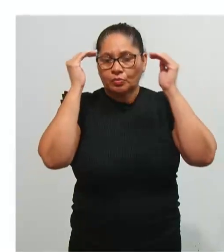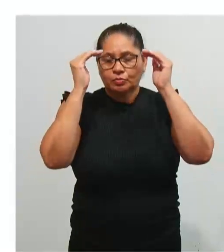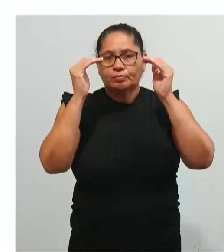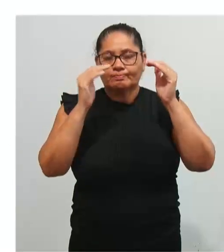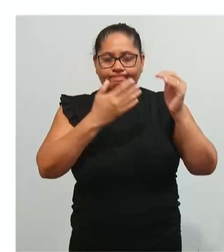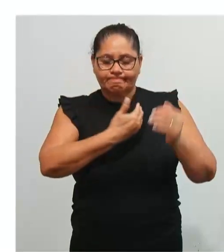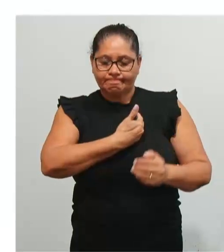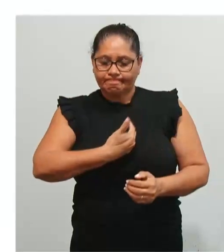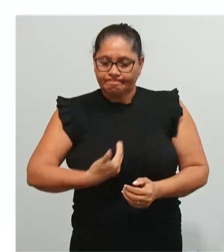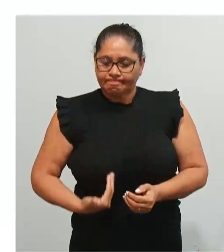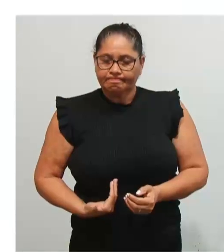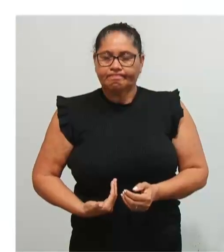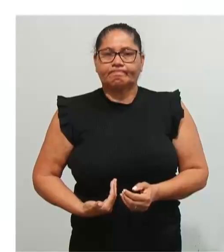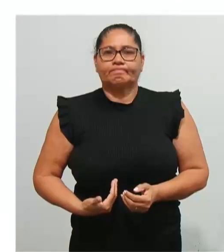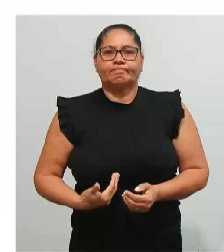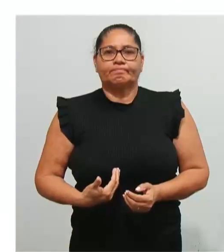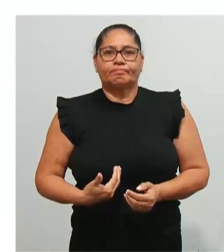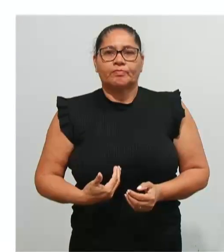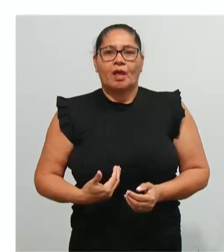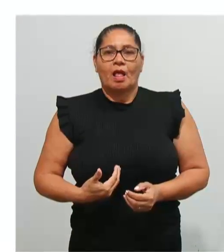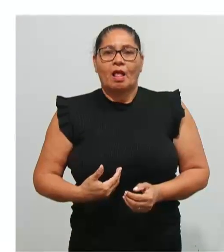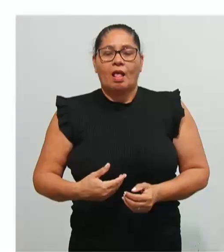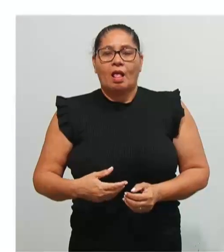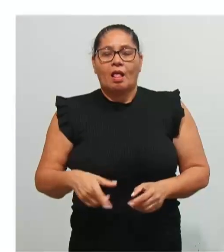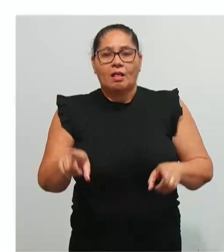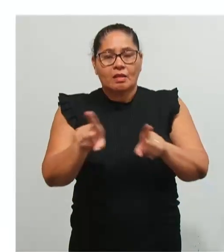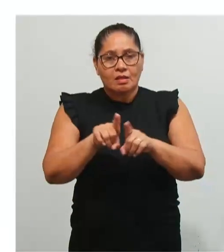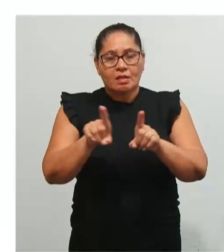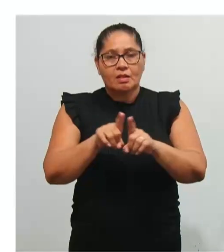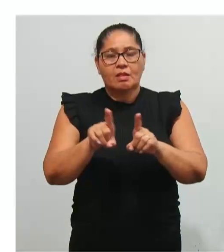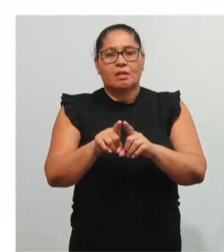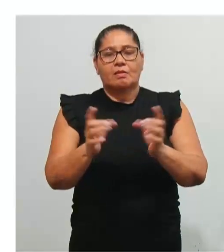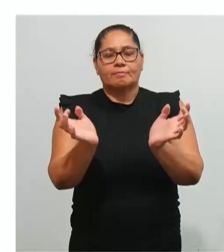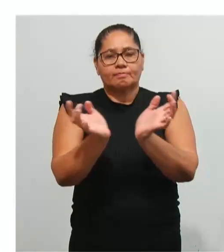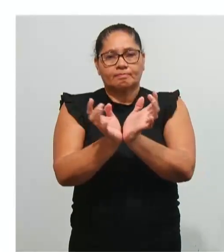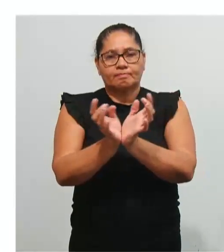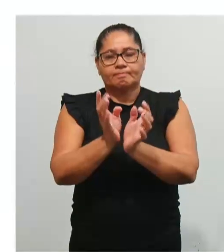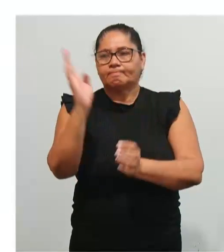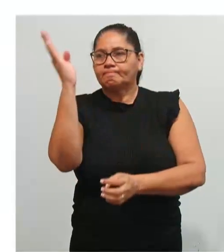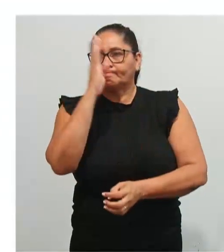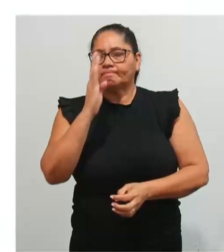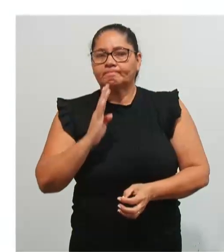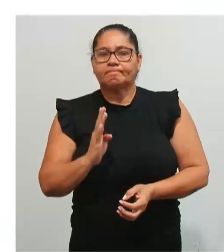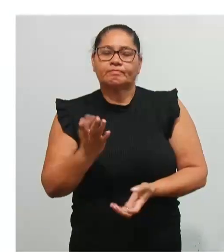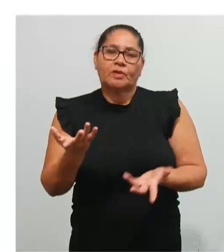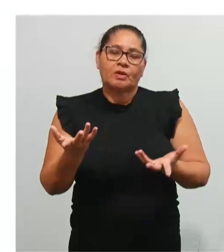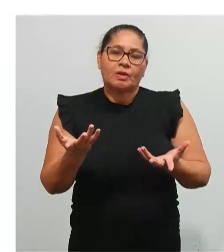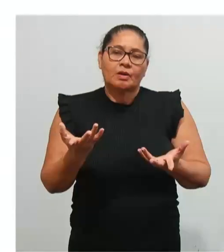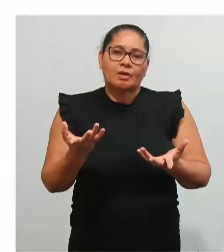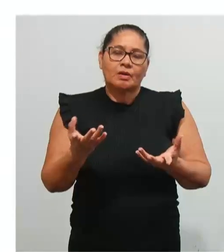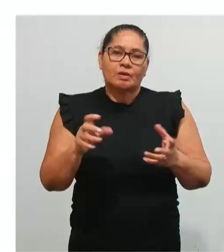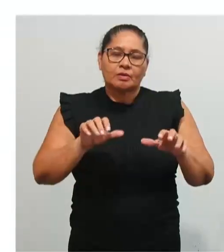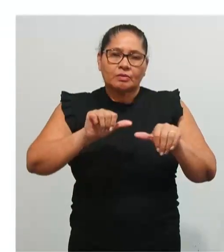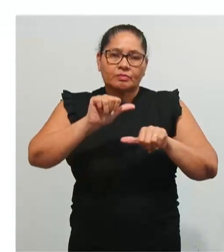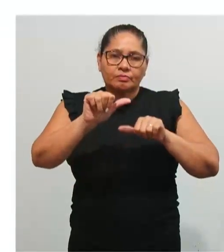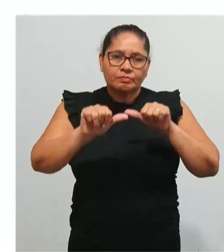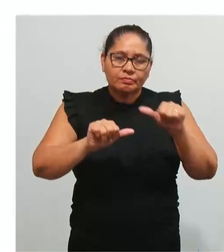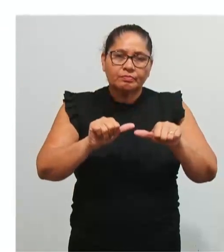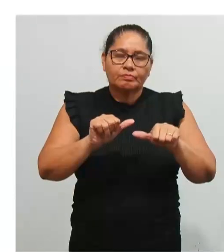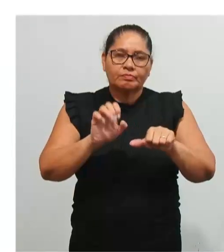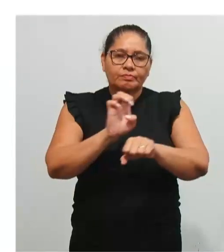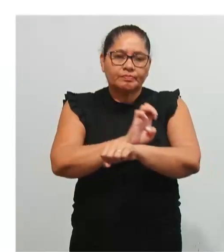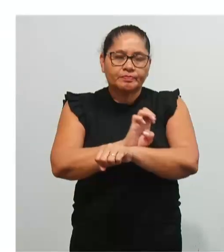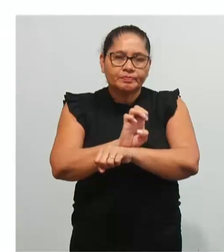governo e ainda ao conjunto da sociedade brasileira. Enquanto que a reforma do aparelho do